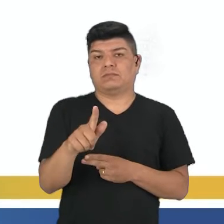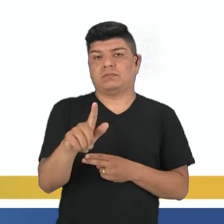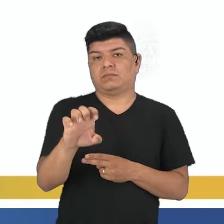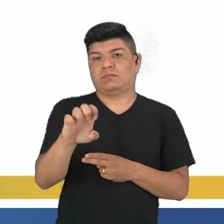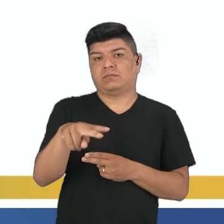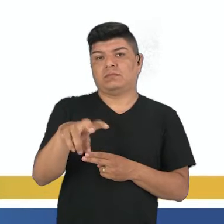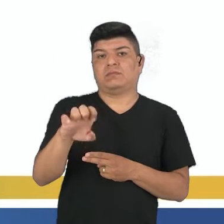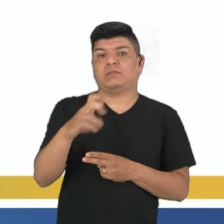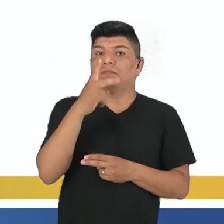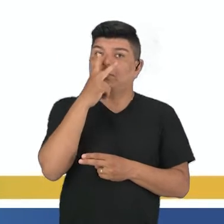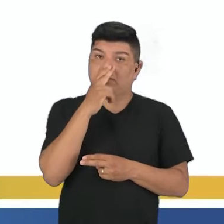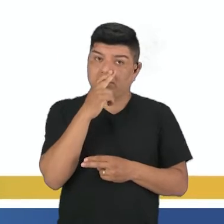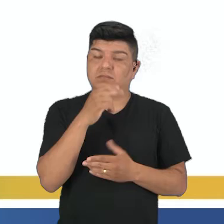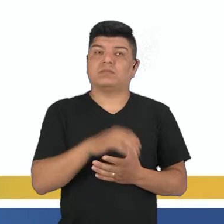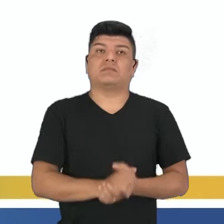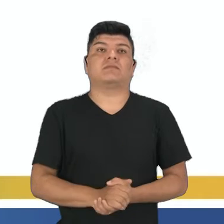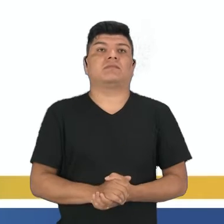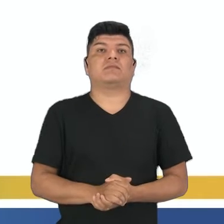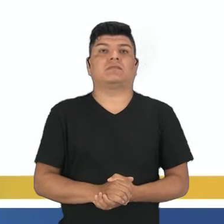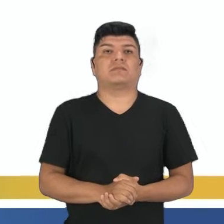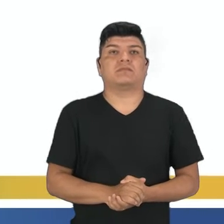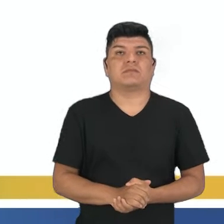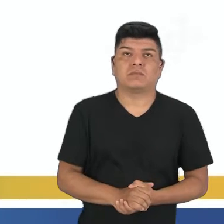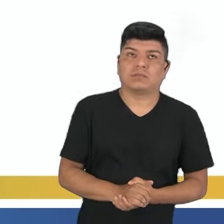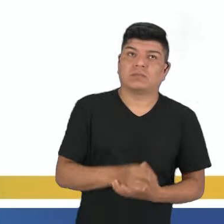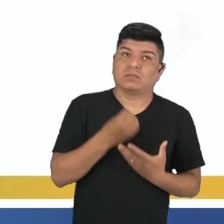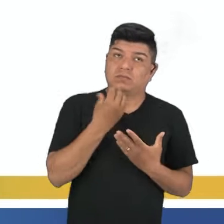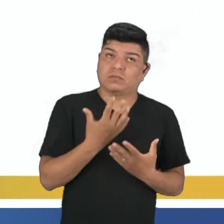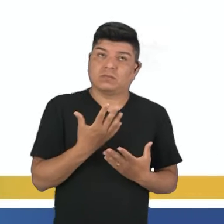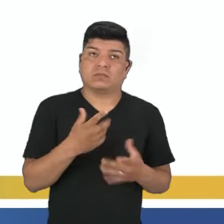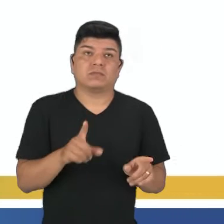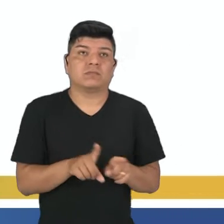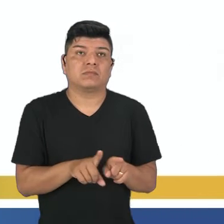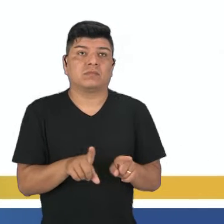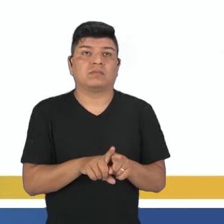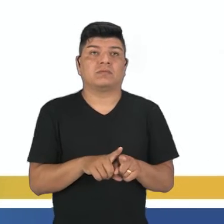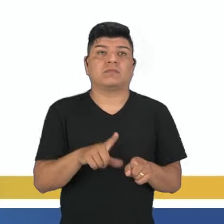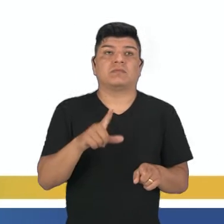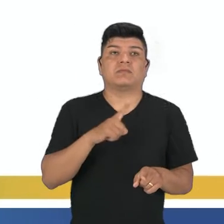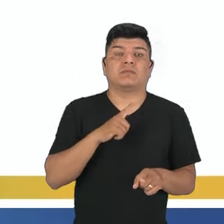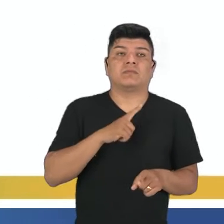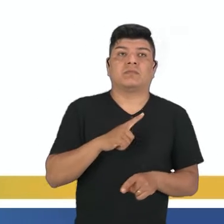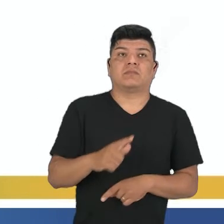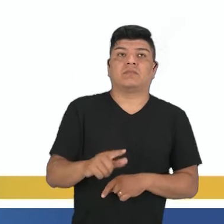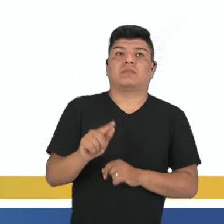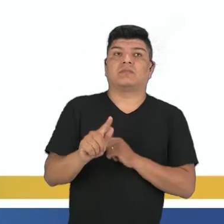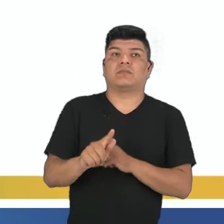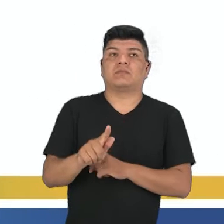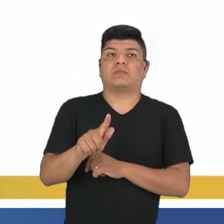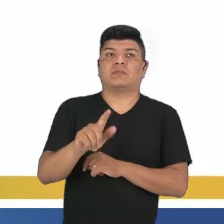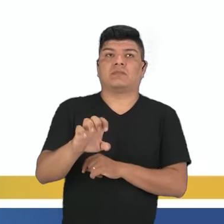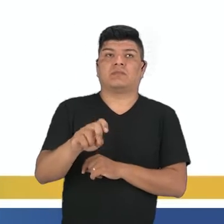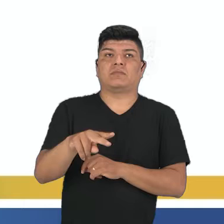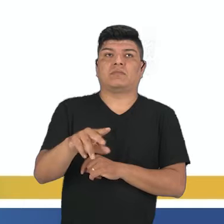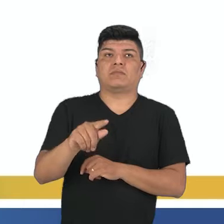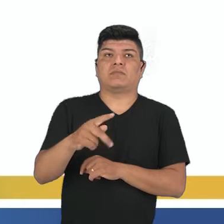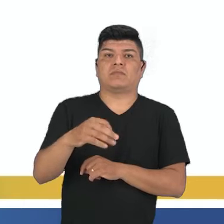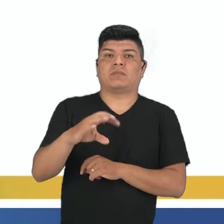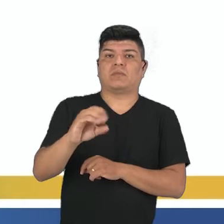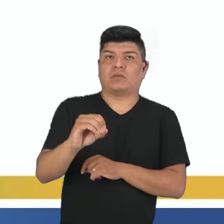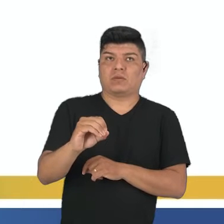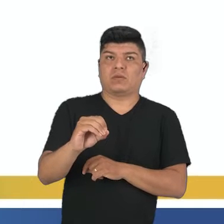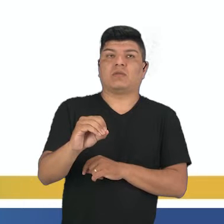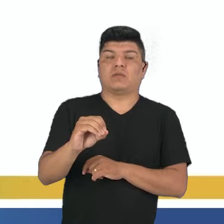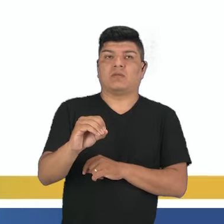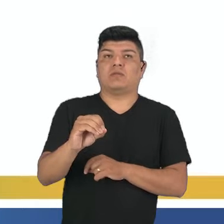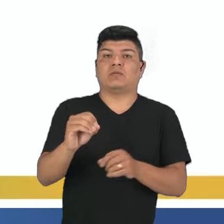genes semelhantes, ok? Bom, além disso, nós temos o fenótipo e o genótipo. O